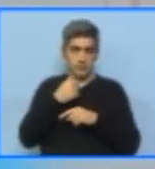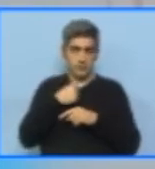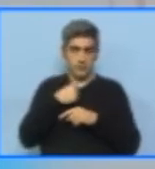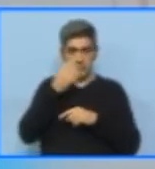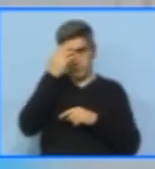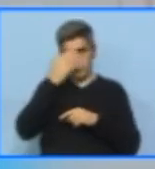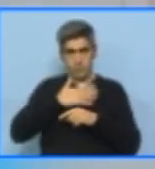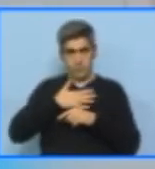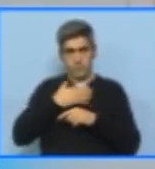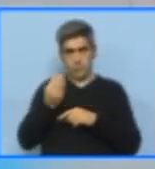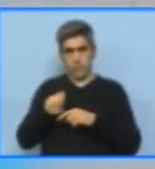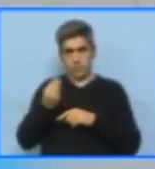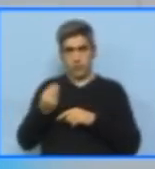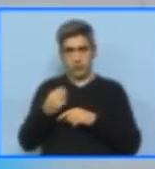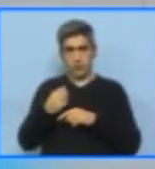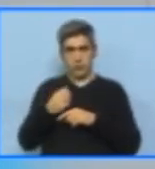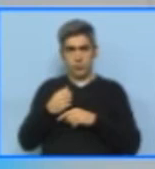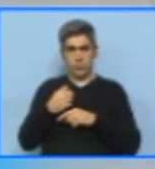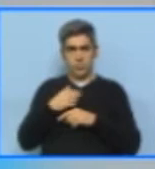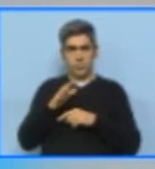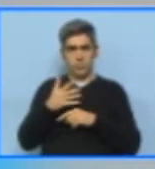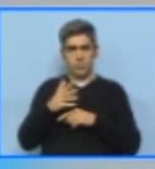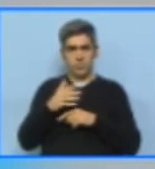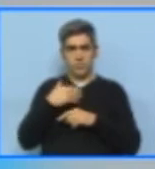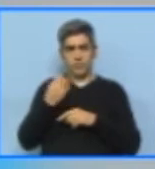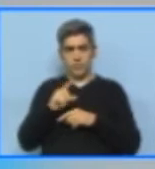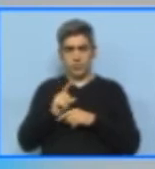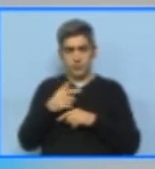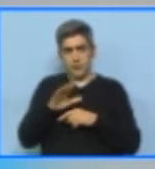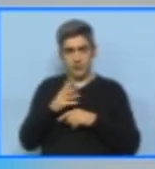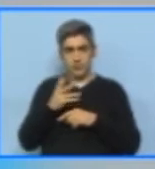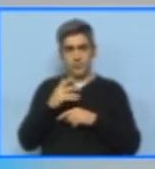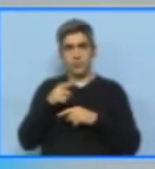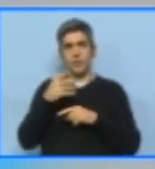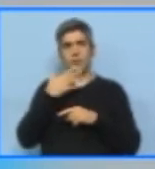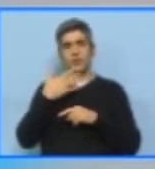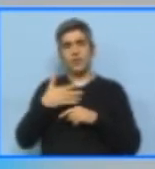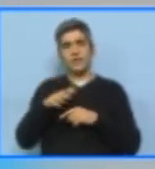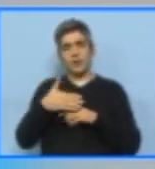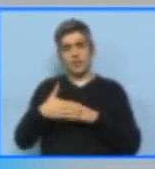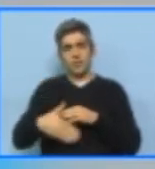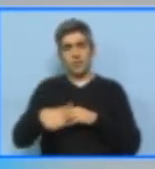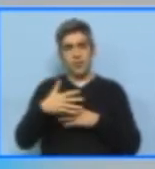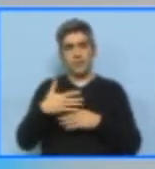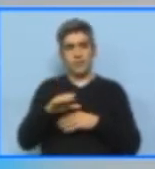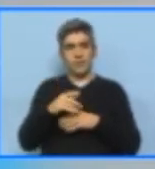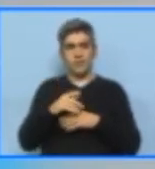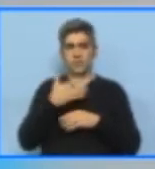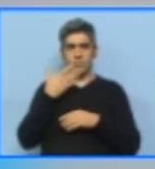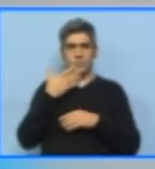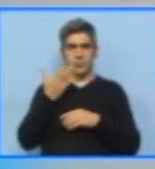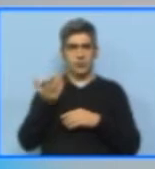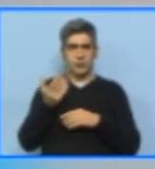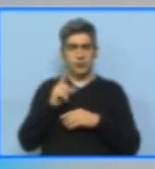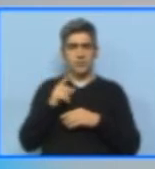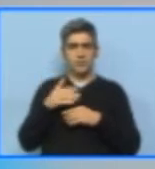parte dos jovens, né, eu já não sou, ou sou, nem sei, às vezes há a tentação de julgar que agora é que vai ser. ora, isto é um disparate, não vai